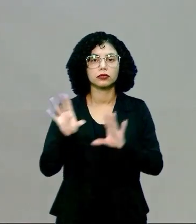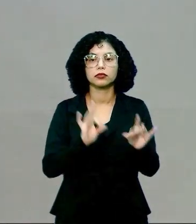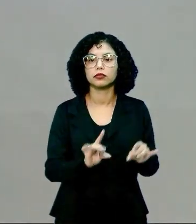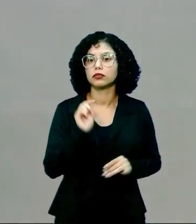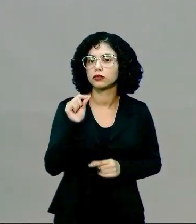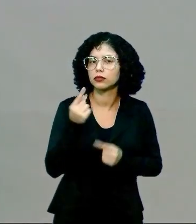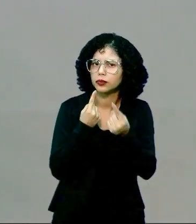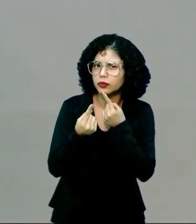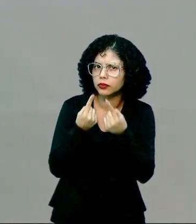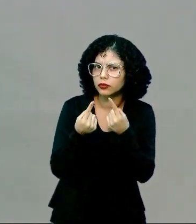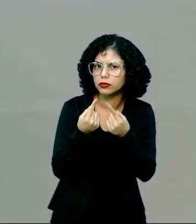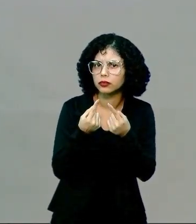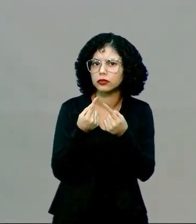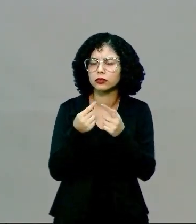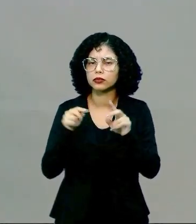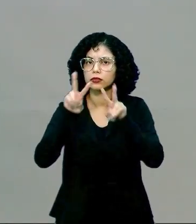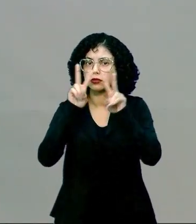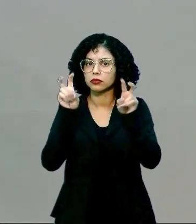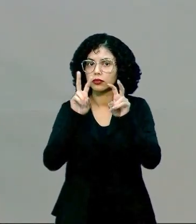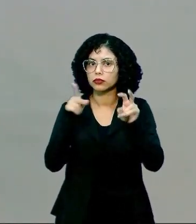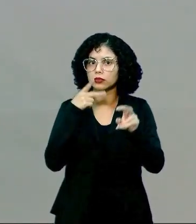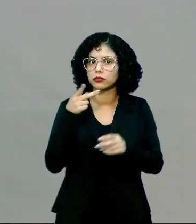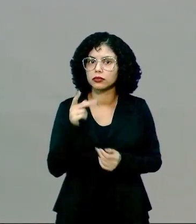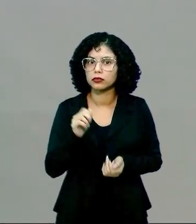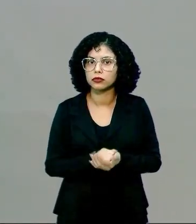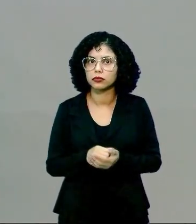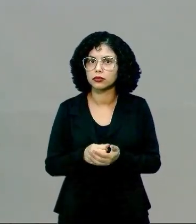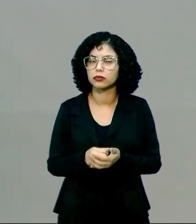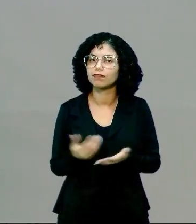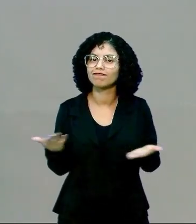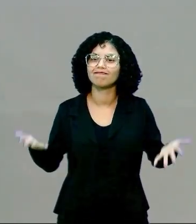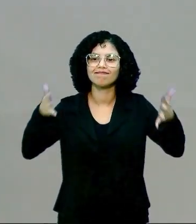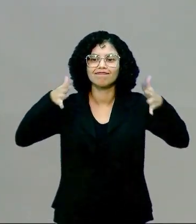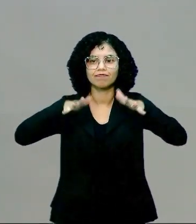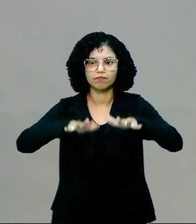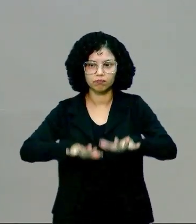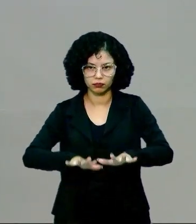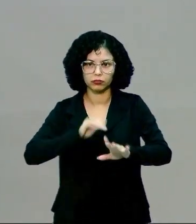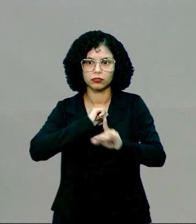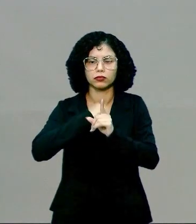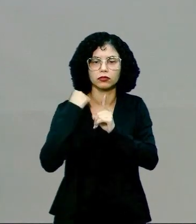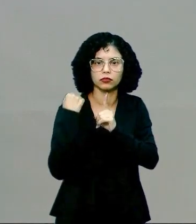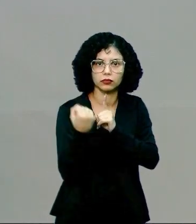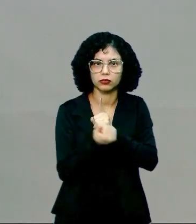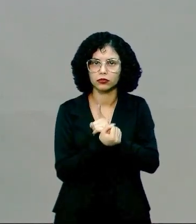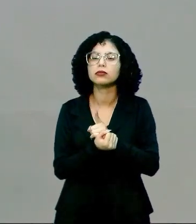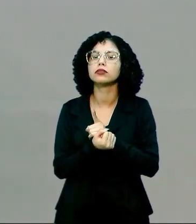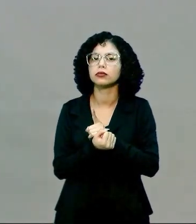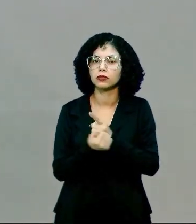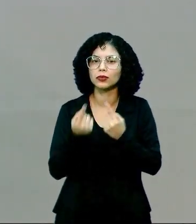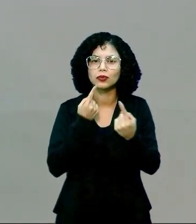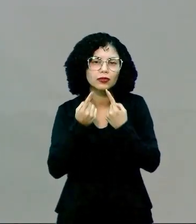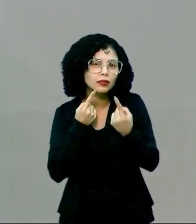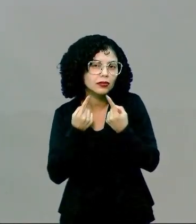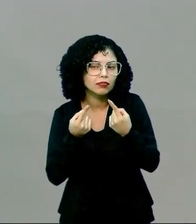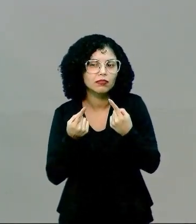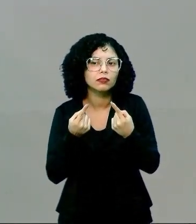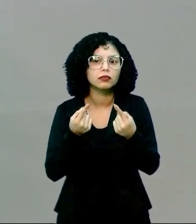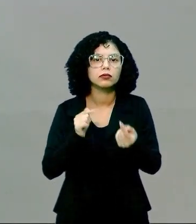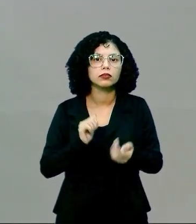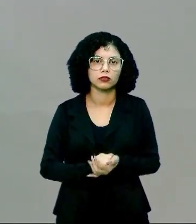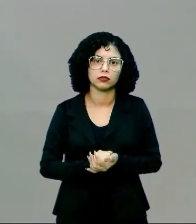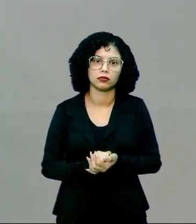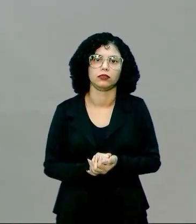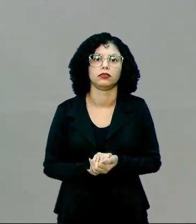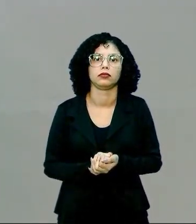uma discussão a respeito da inclusão social. Nos traz uma discussão a respeito